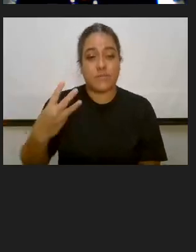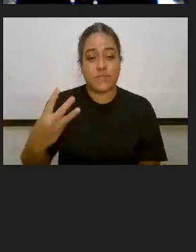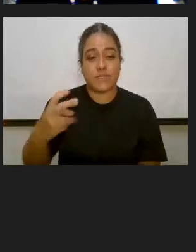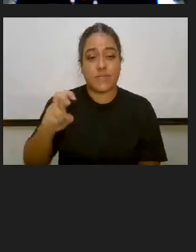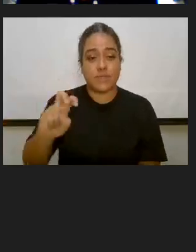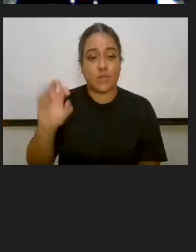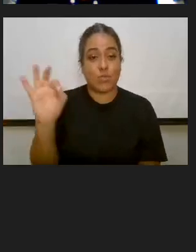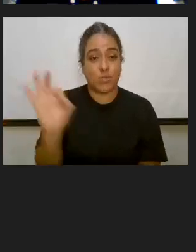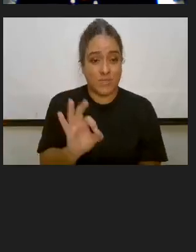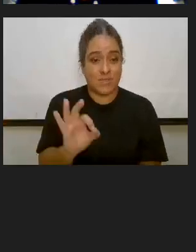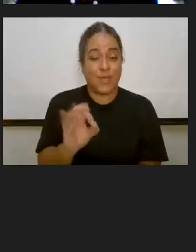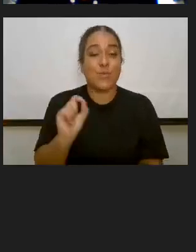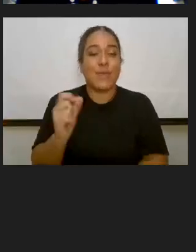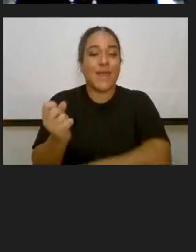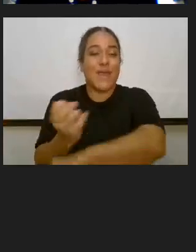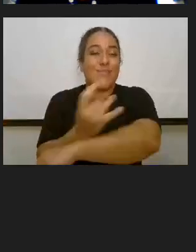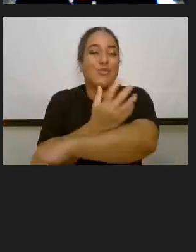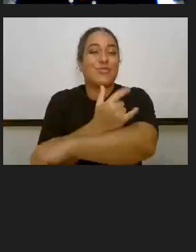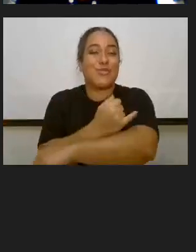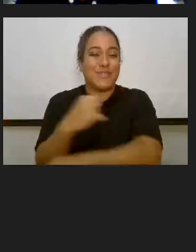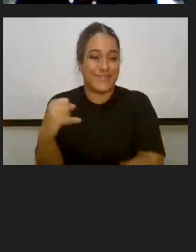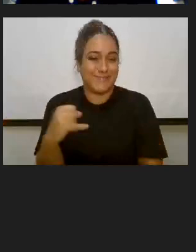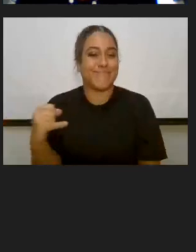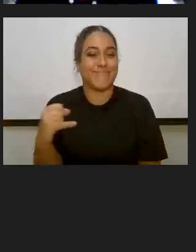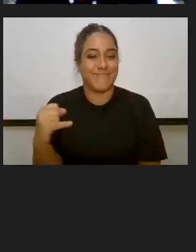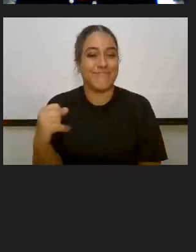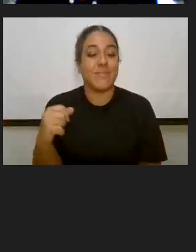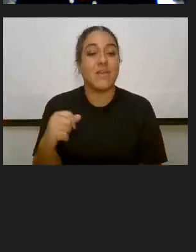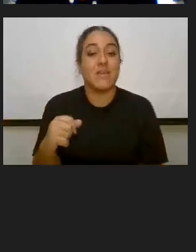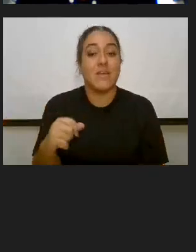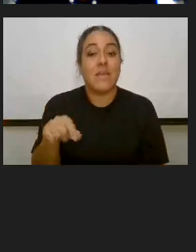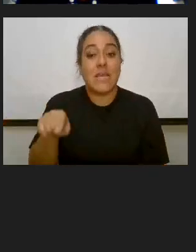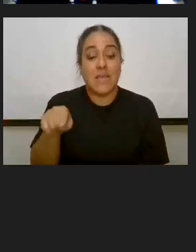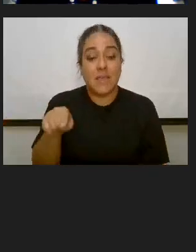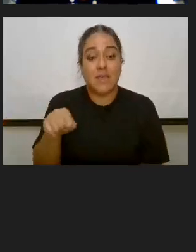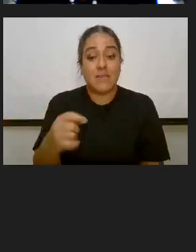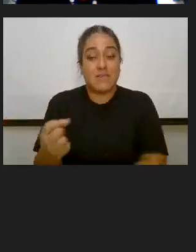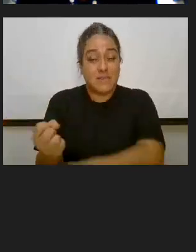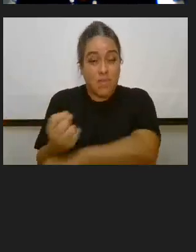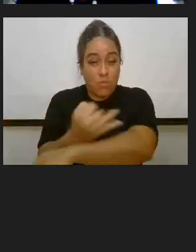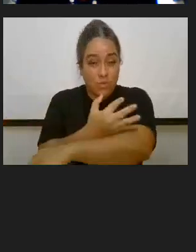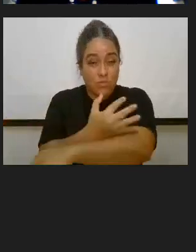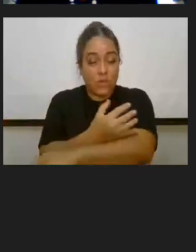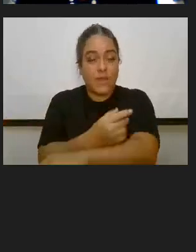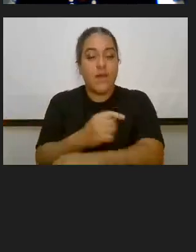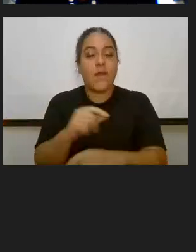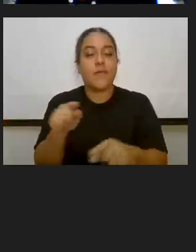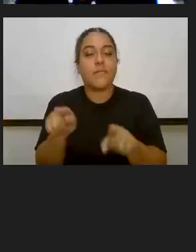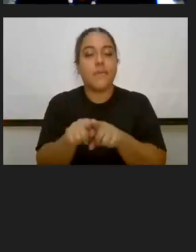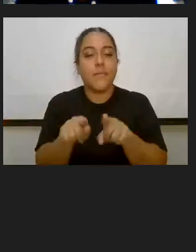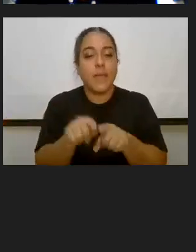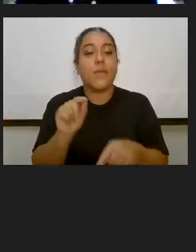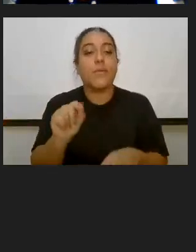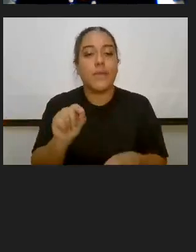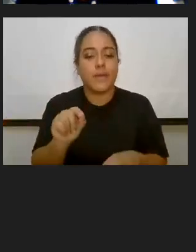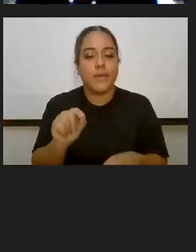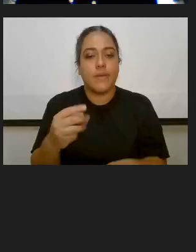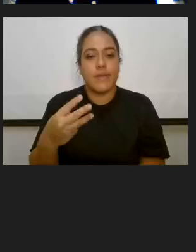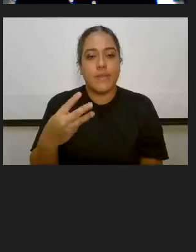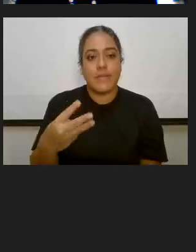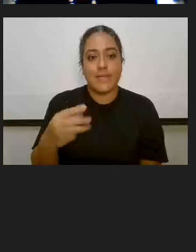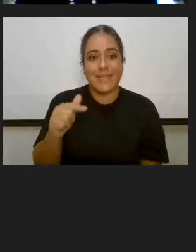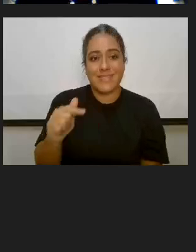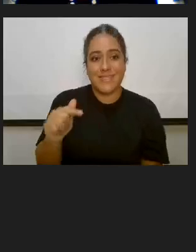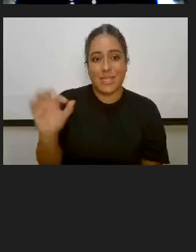estado emocional. E este estado emocional também aumenta para